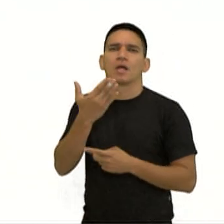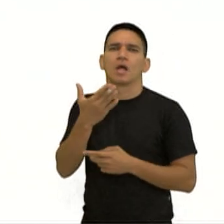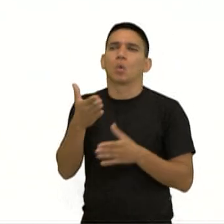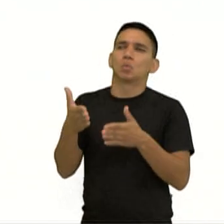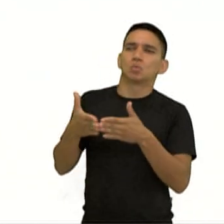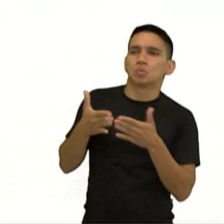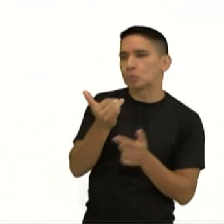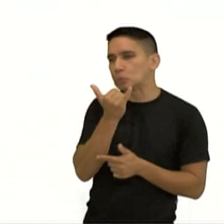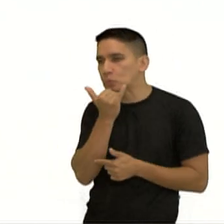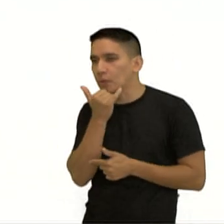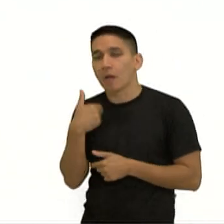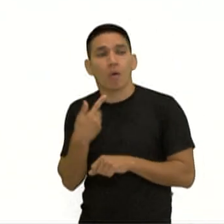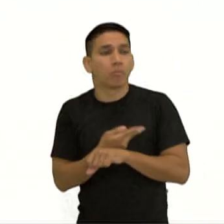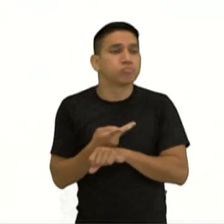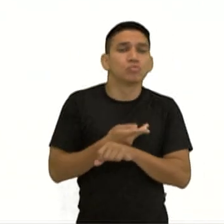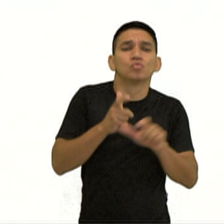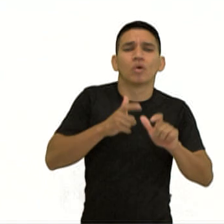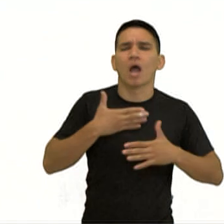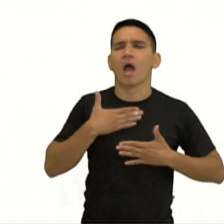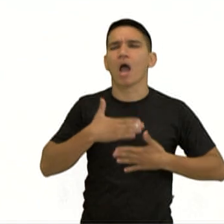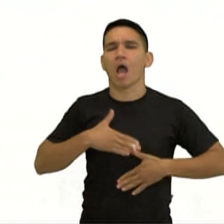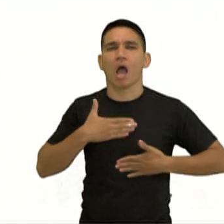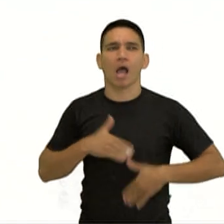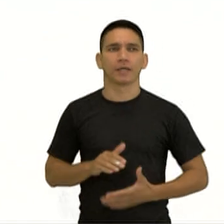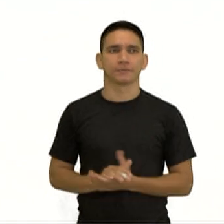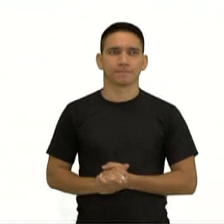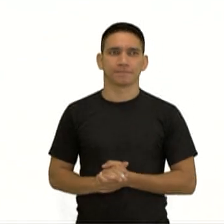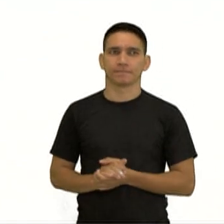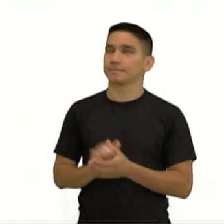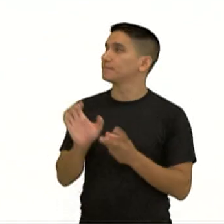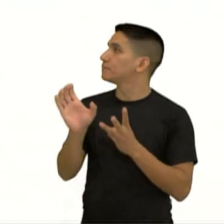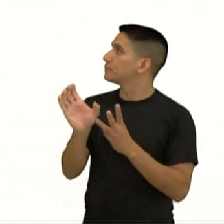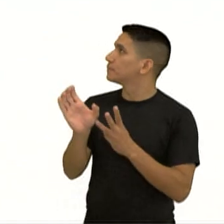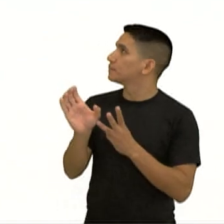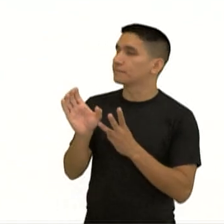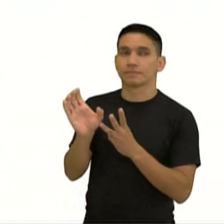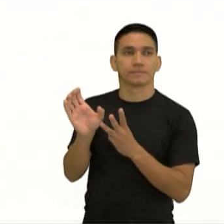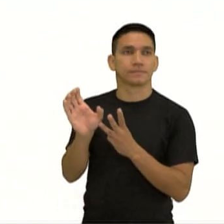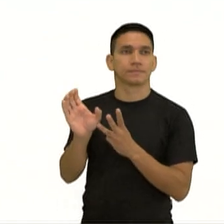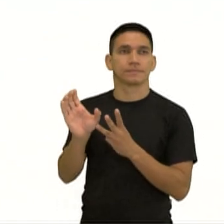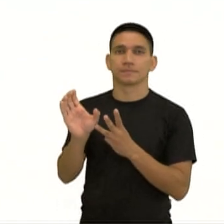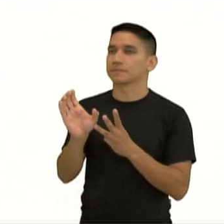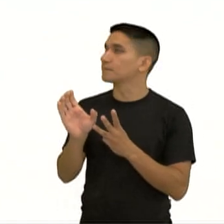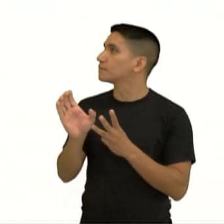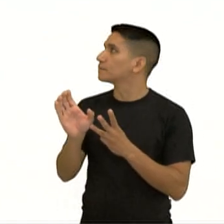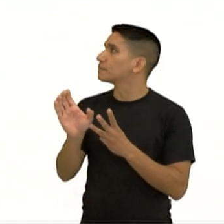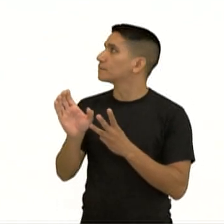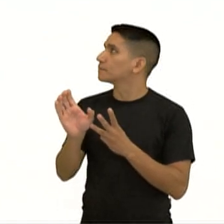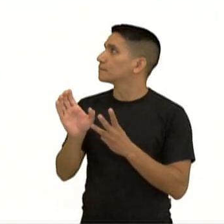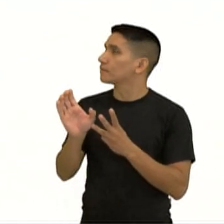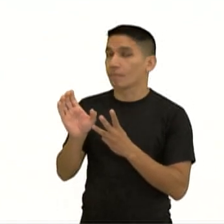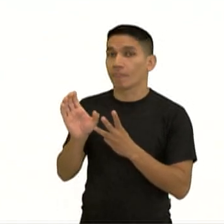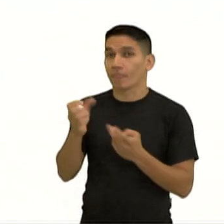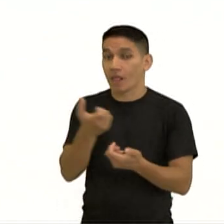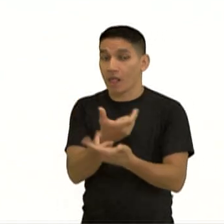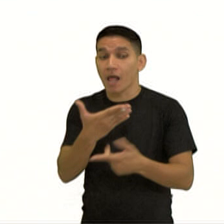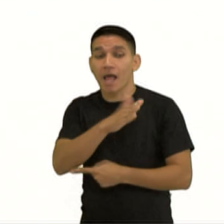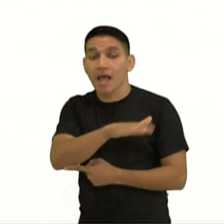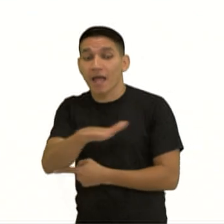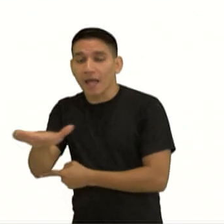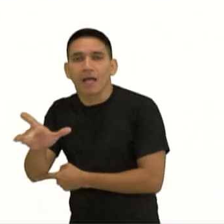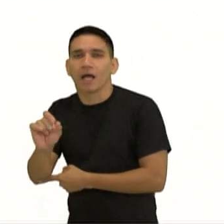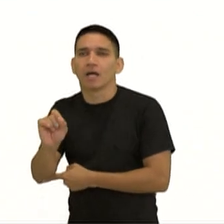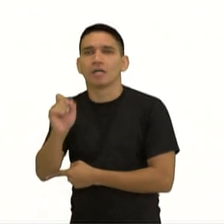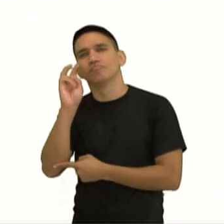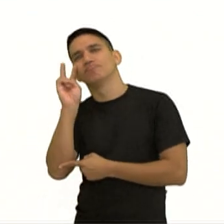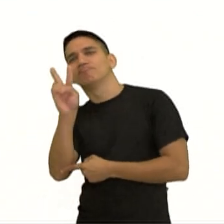Desculpe-me, eu procuro por um lugar quieto. The children TV in the room. As crianças, TV